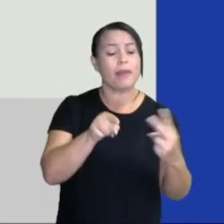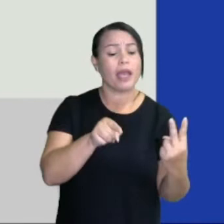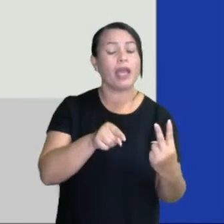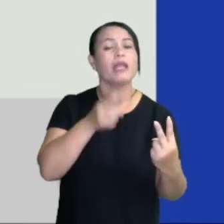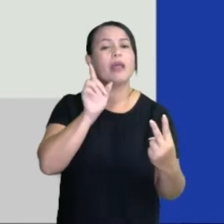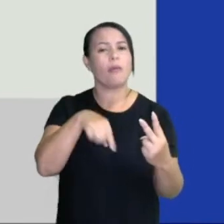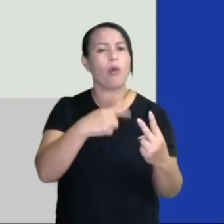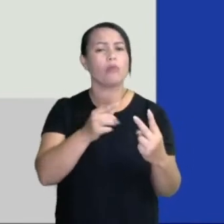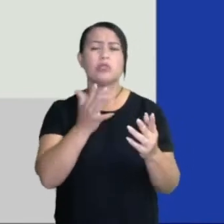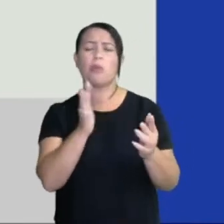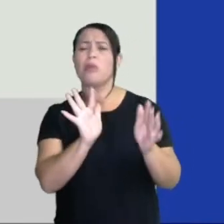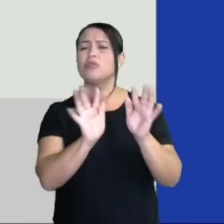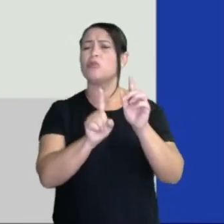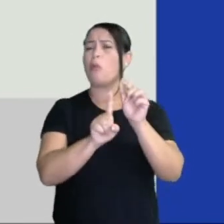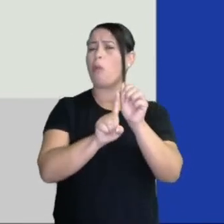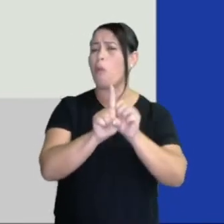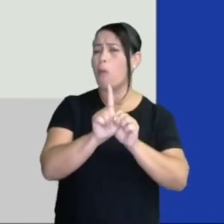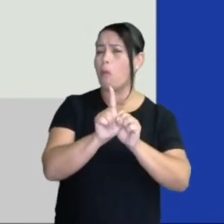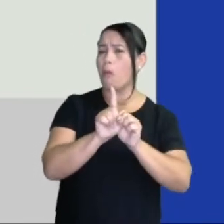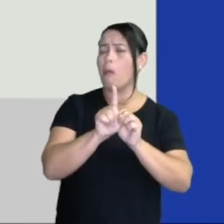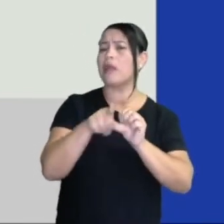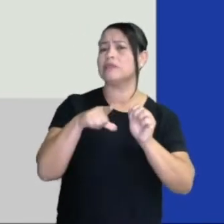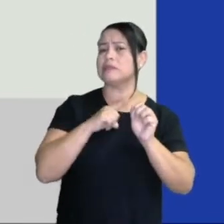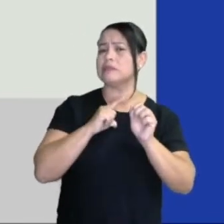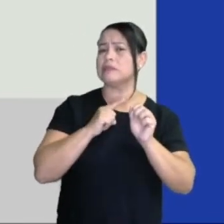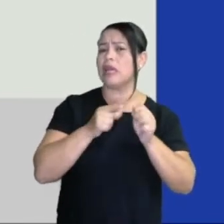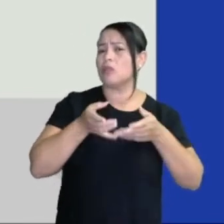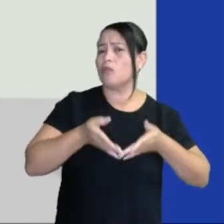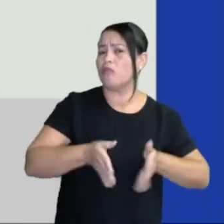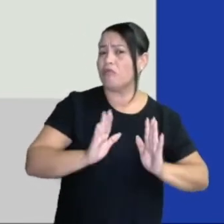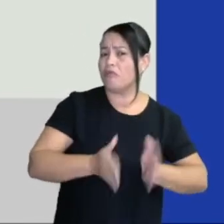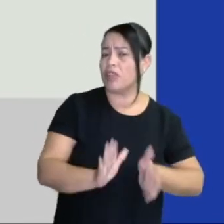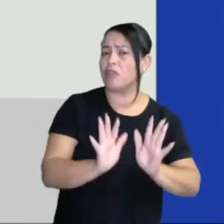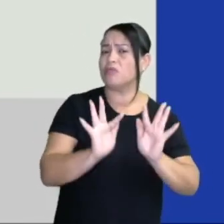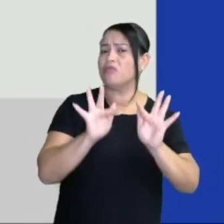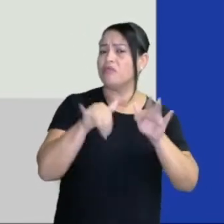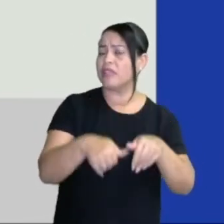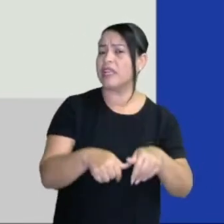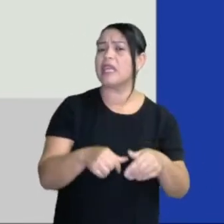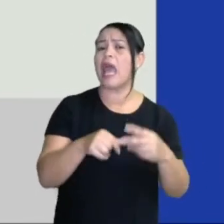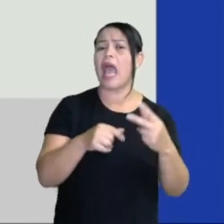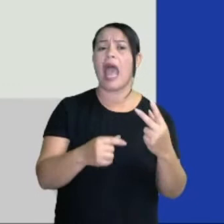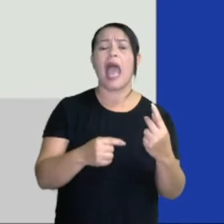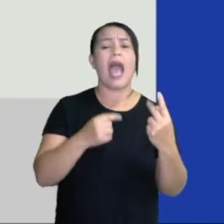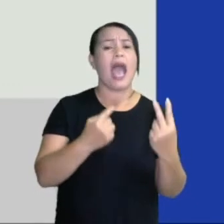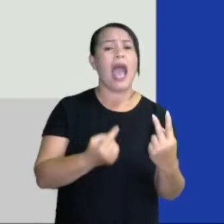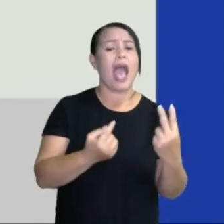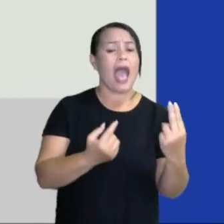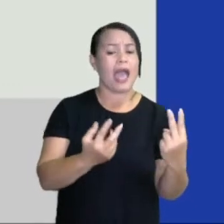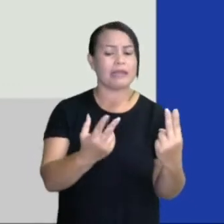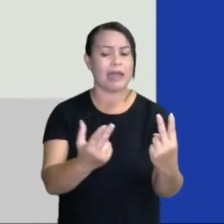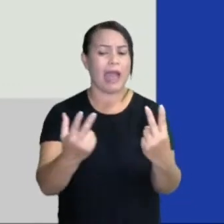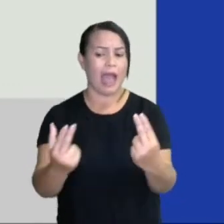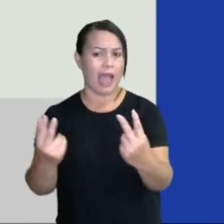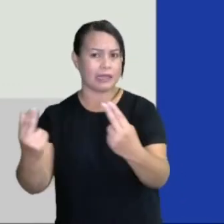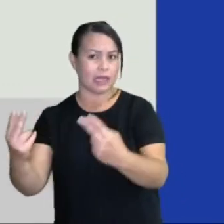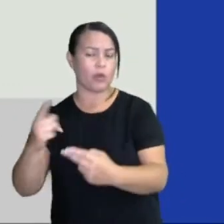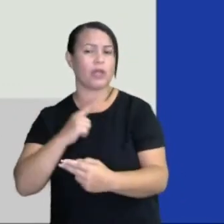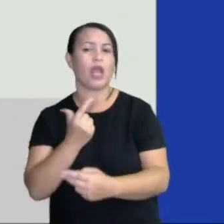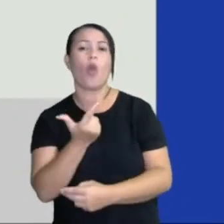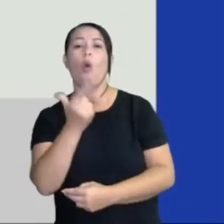reprodutiva ao final de um mês e, ao atingir a fase reprodutiva, cada casal gera outro casal de coelhos por